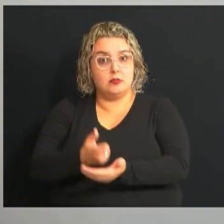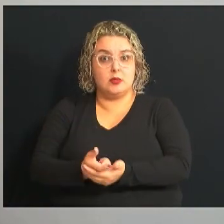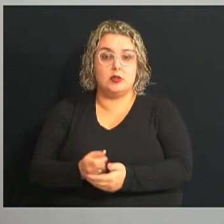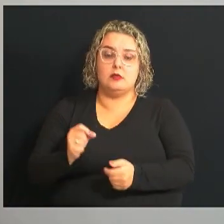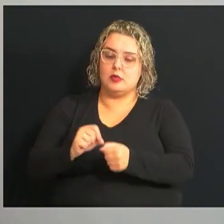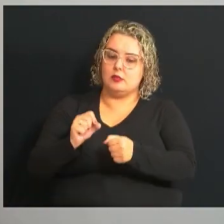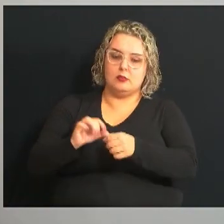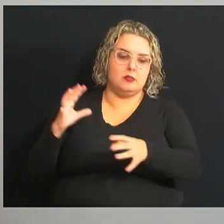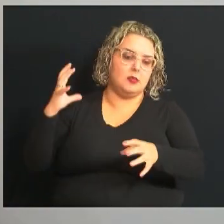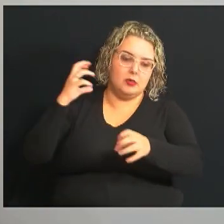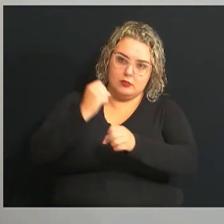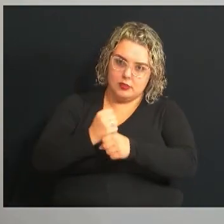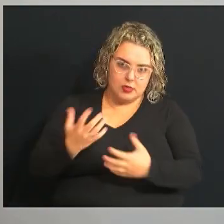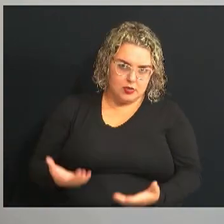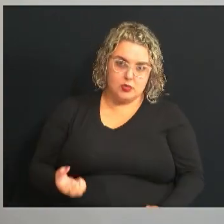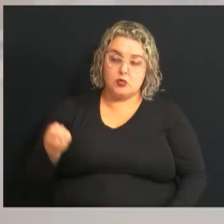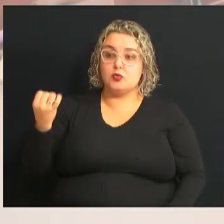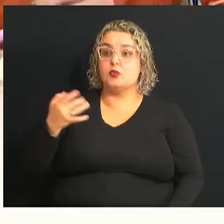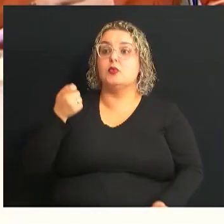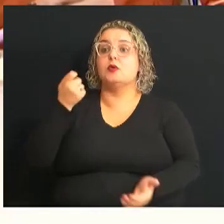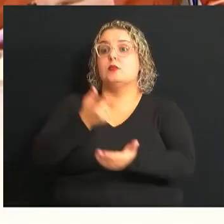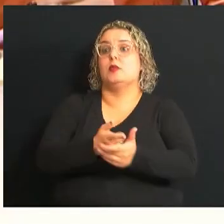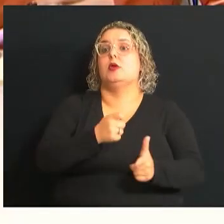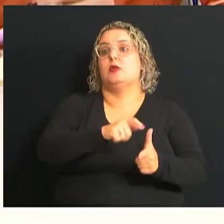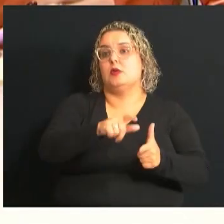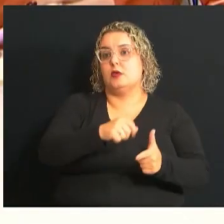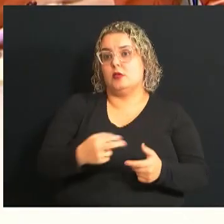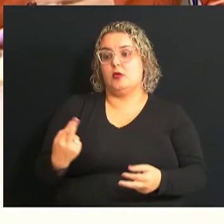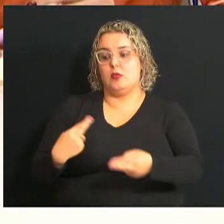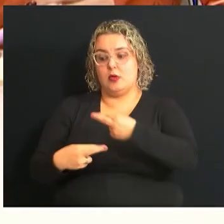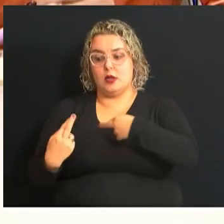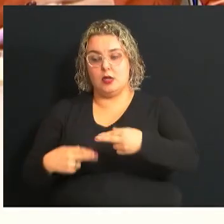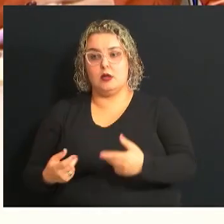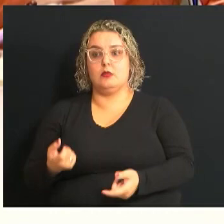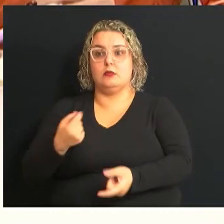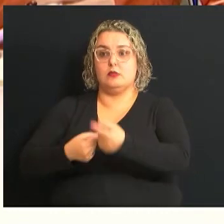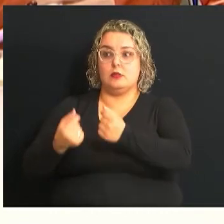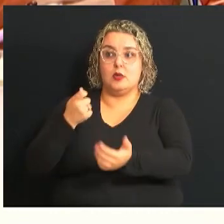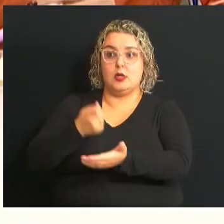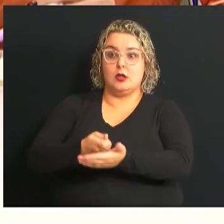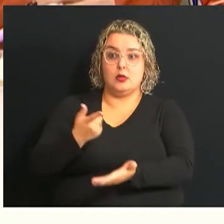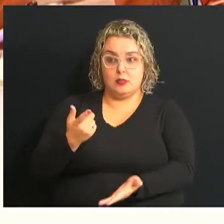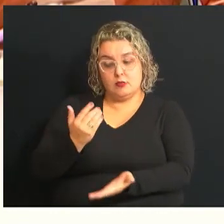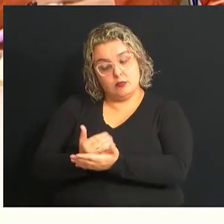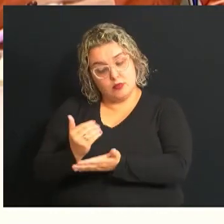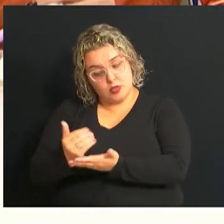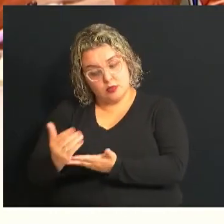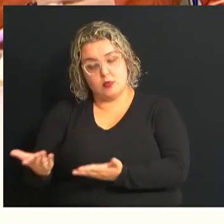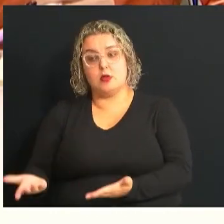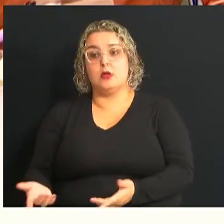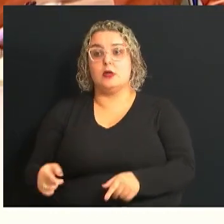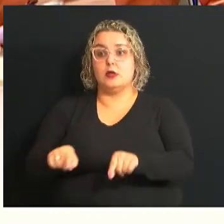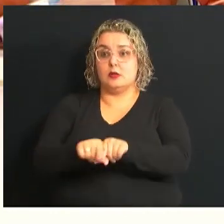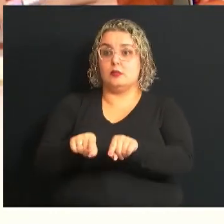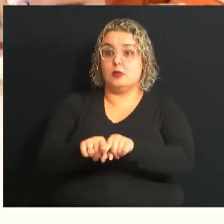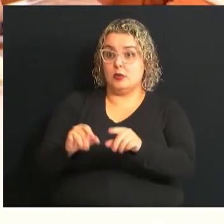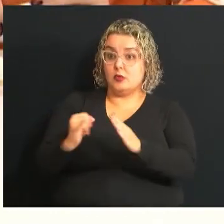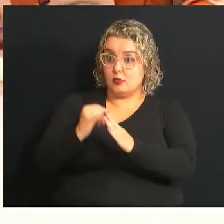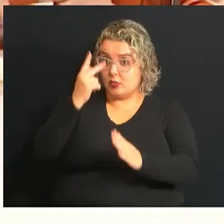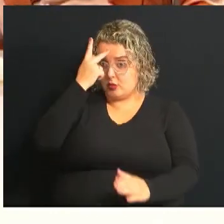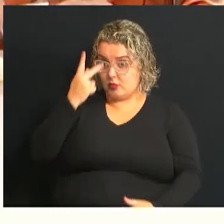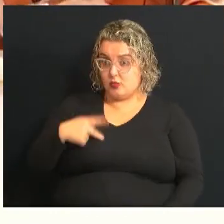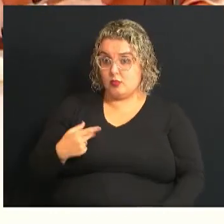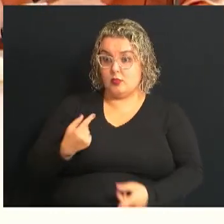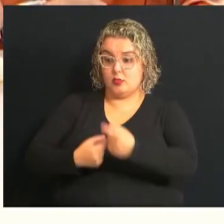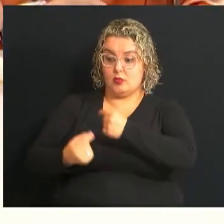ali do quanto ele paga de aluguel em relação ao financiamento. E também tem a questão do imóvel, né? Você está financiando